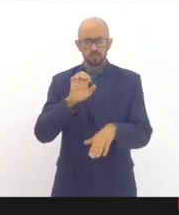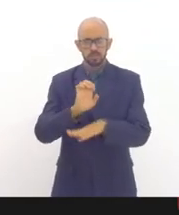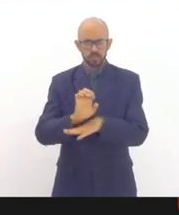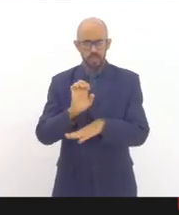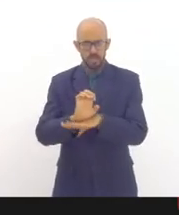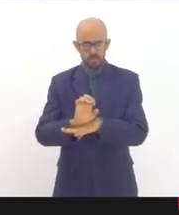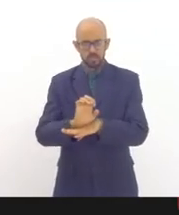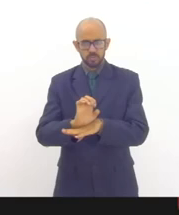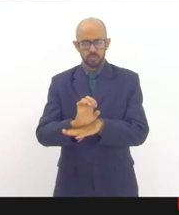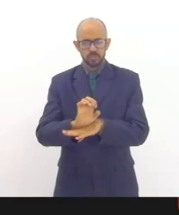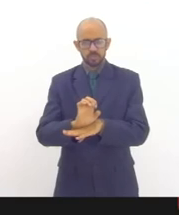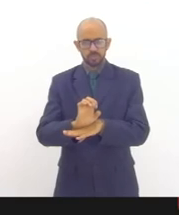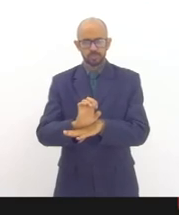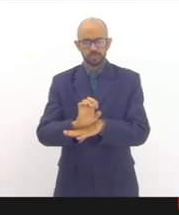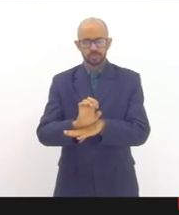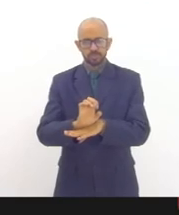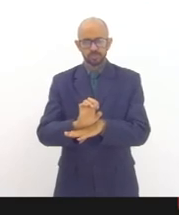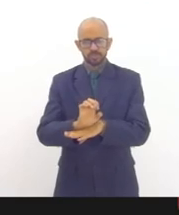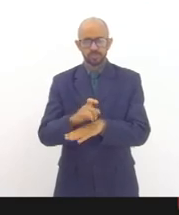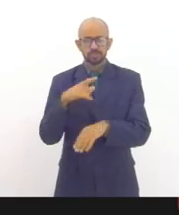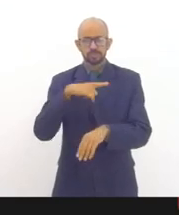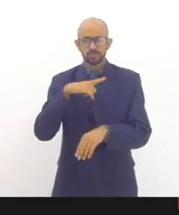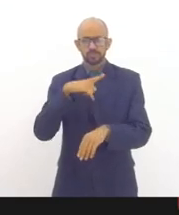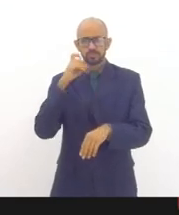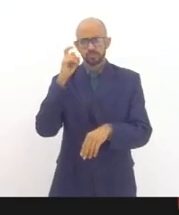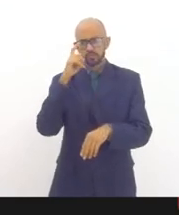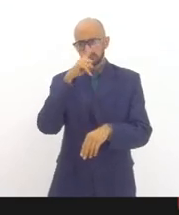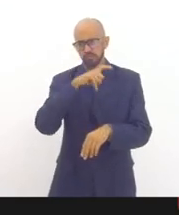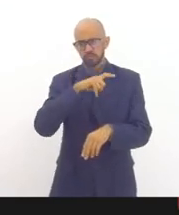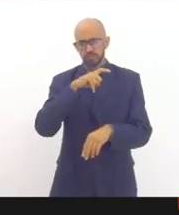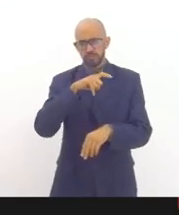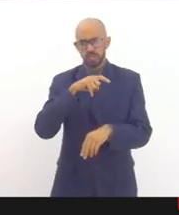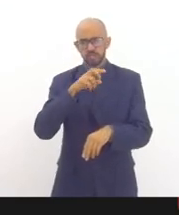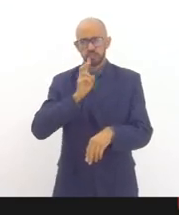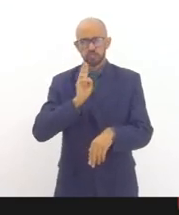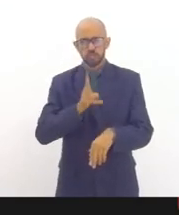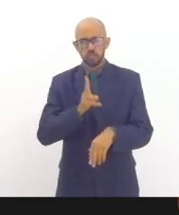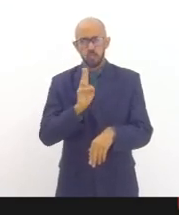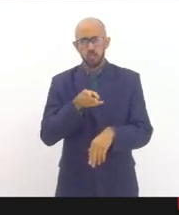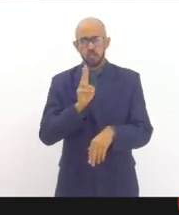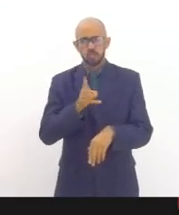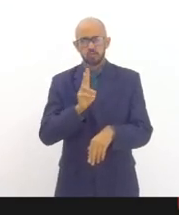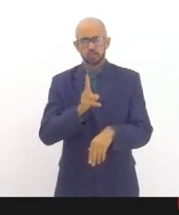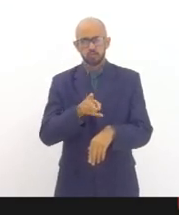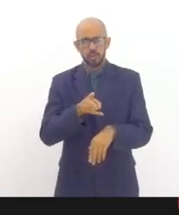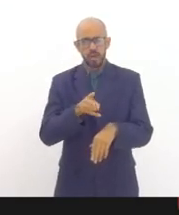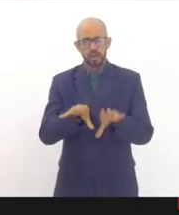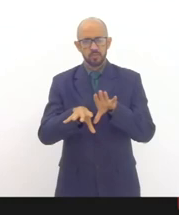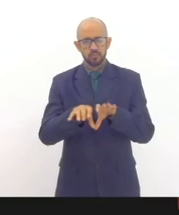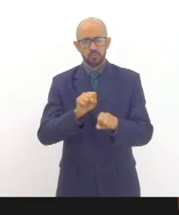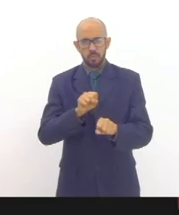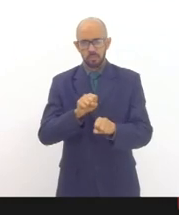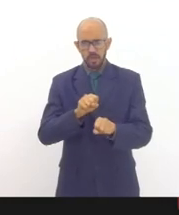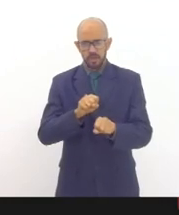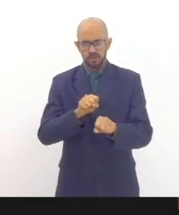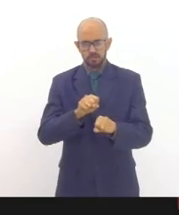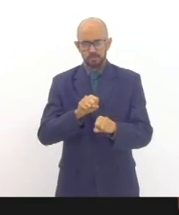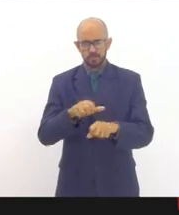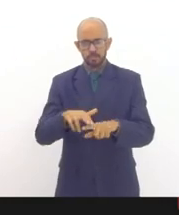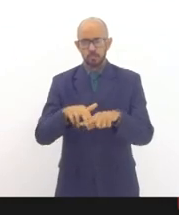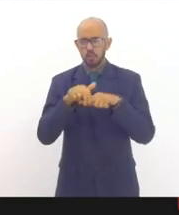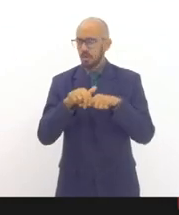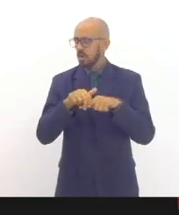ensino, têm dificuldade de permanecer e concluir em